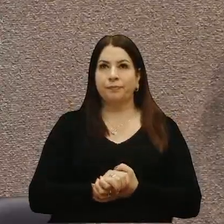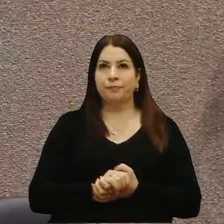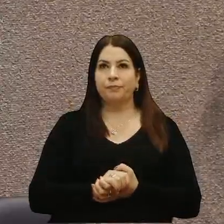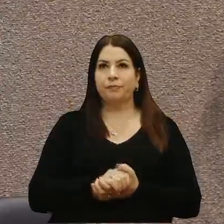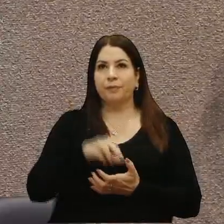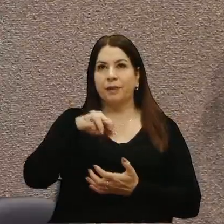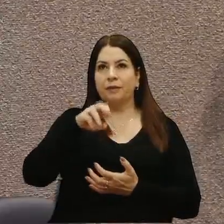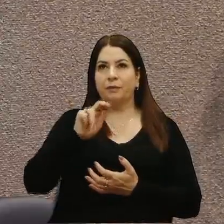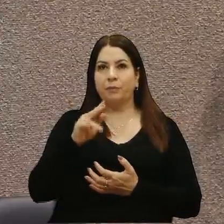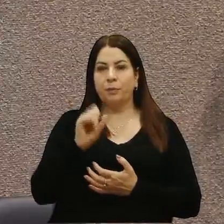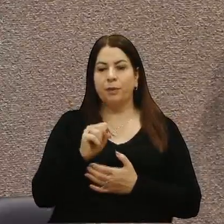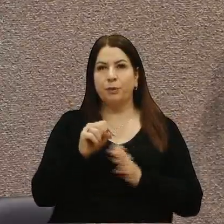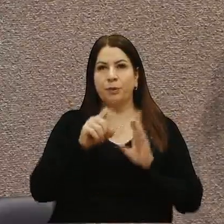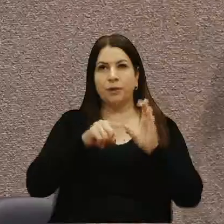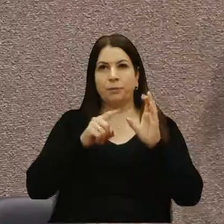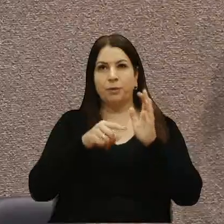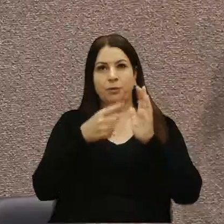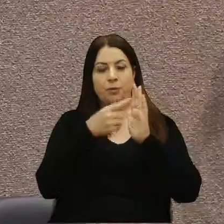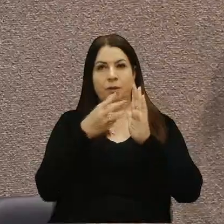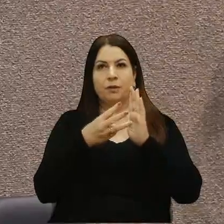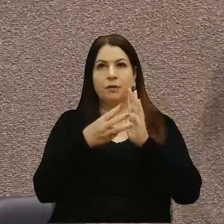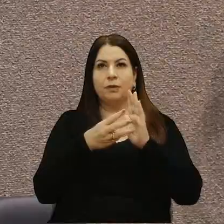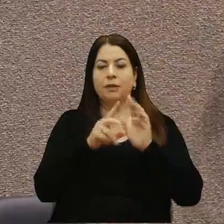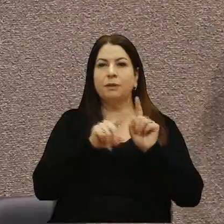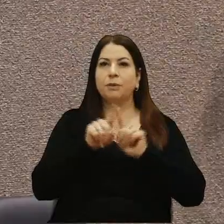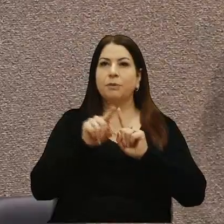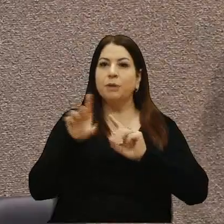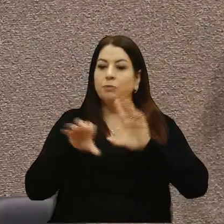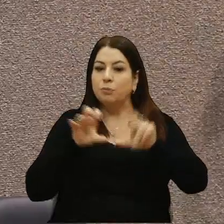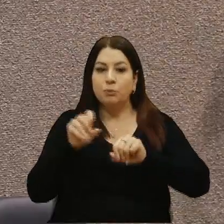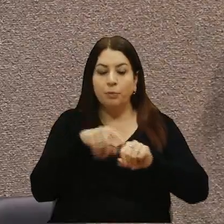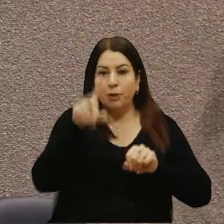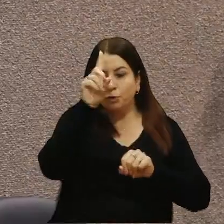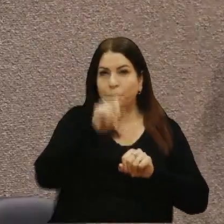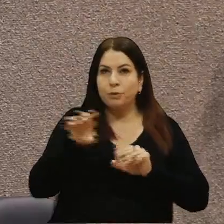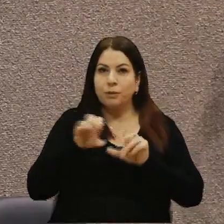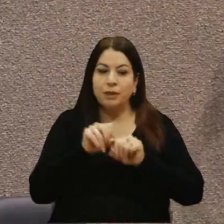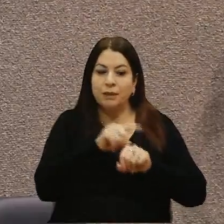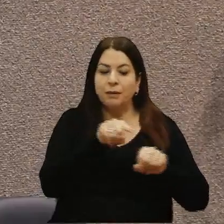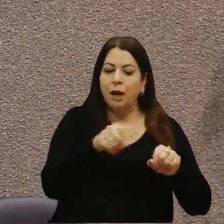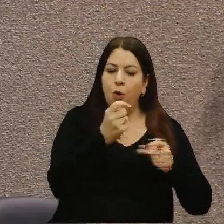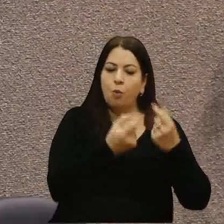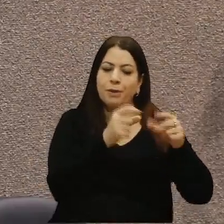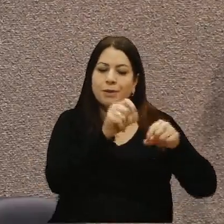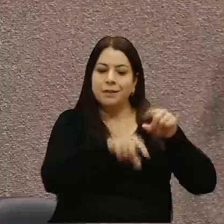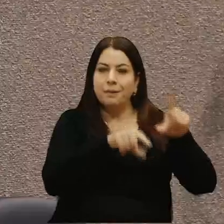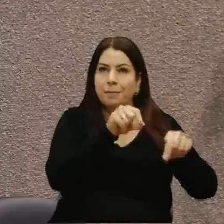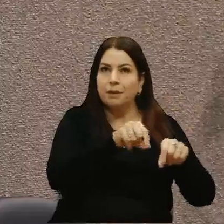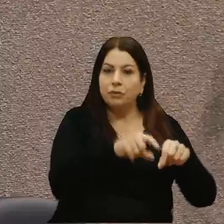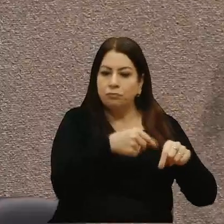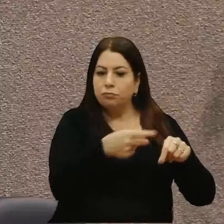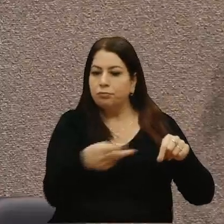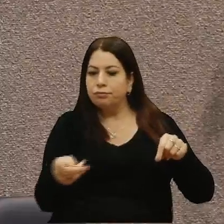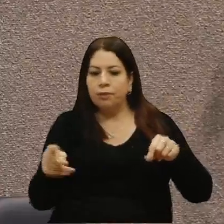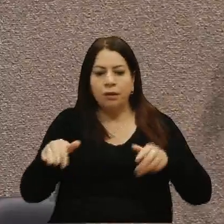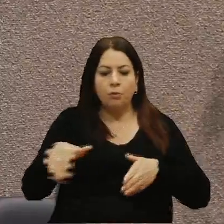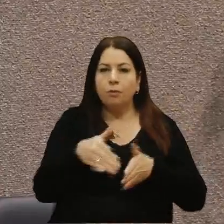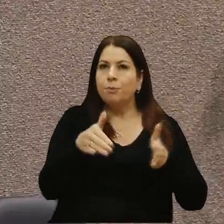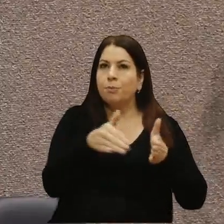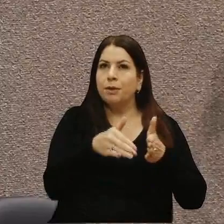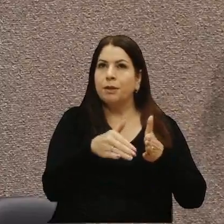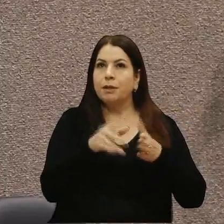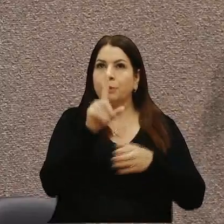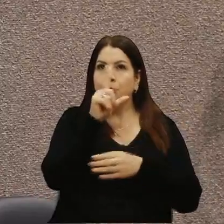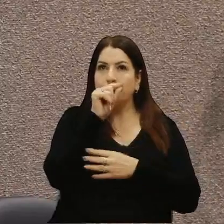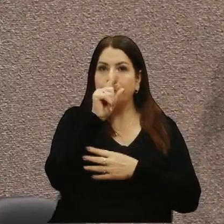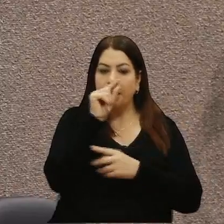Mateus capítulo 13. O semeador saiu para semear. Ao semear, algumas sementes caíram à beira do caminho, e os